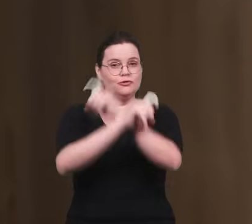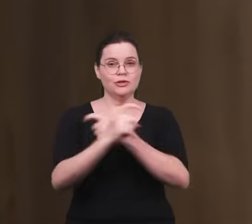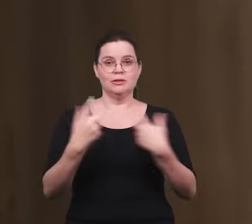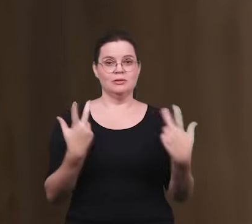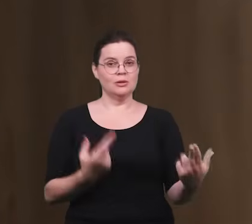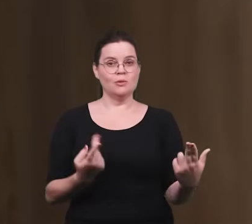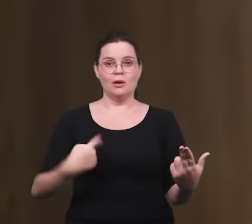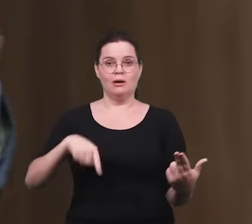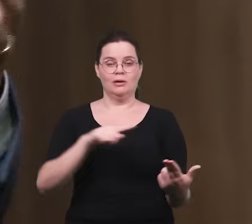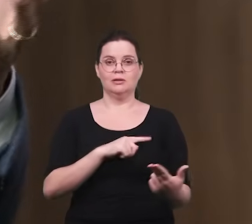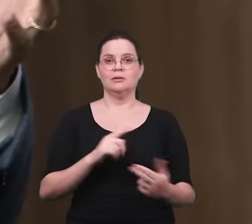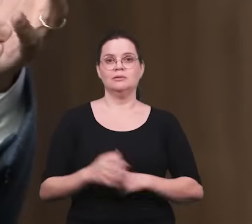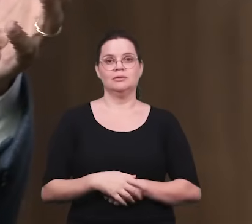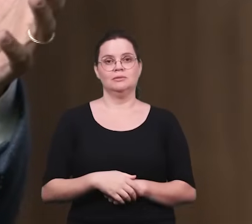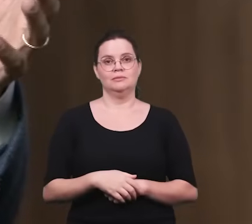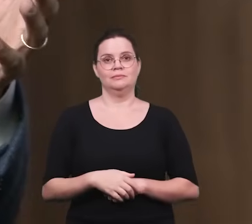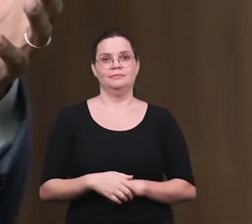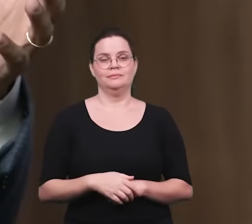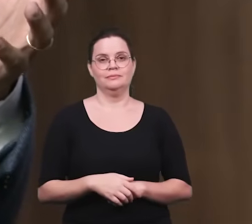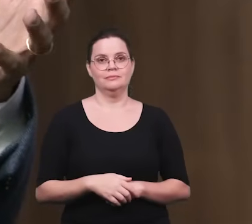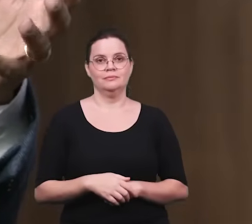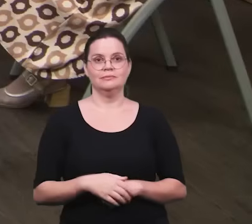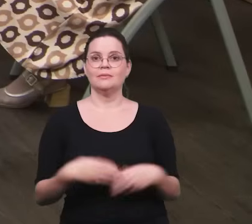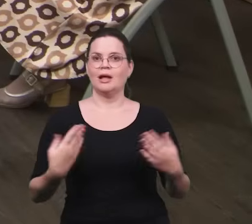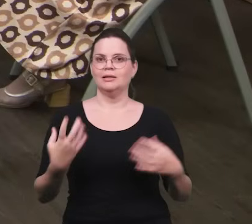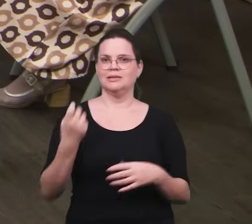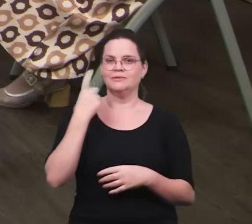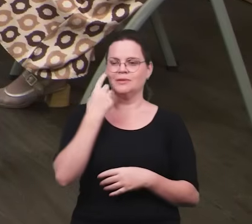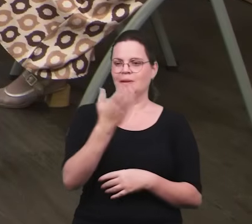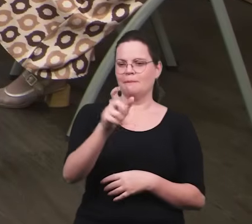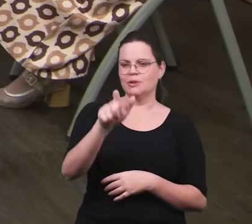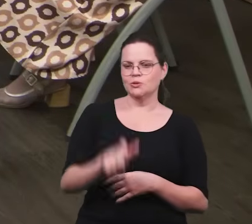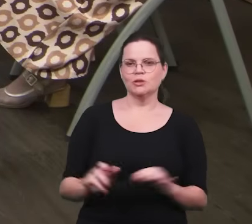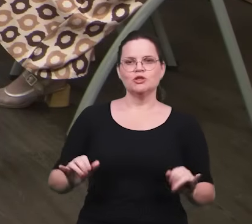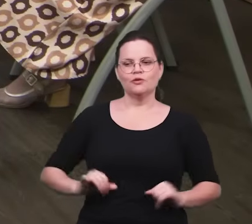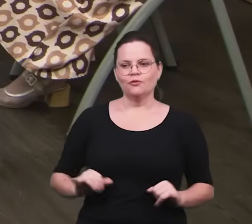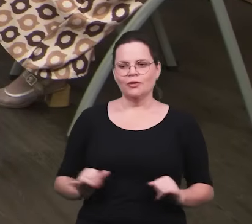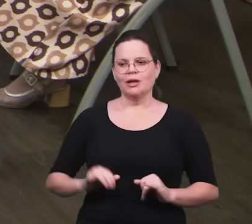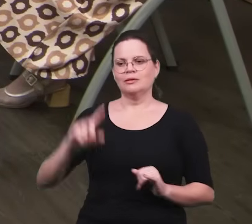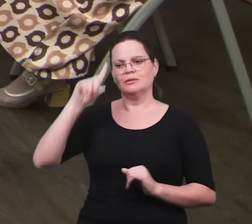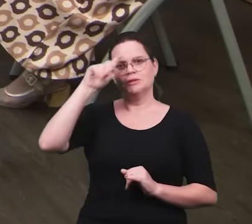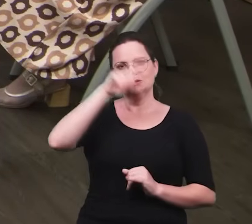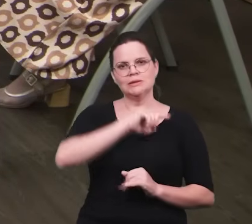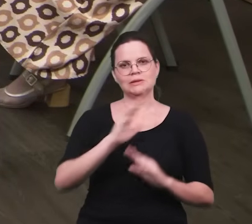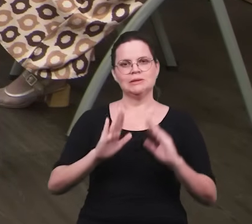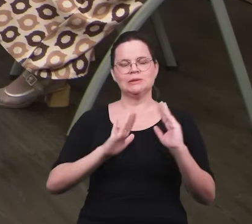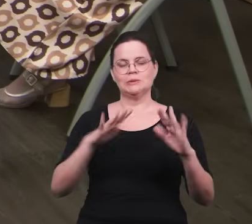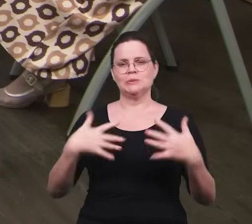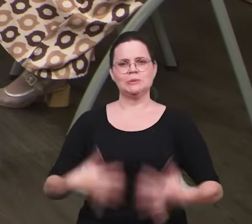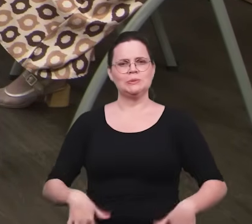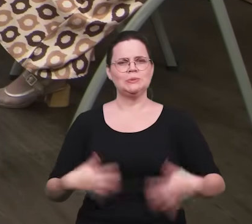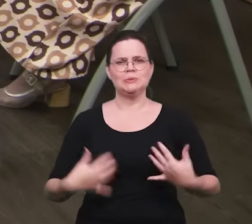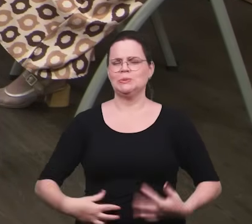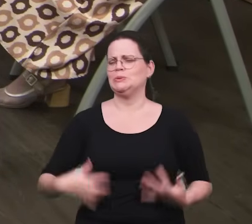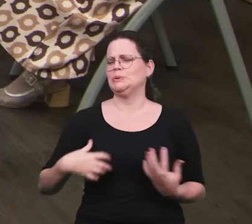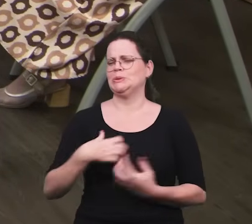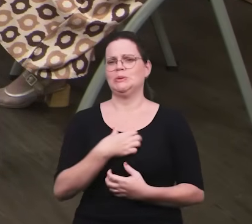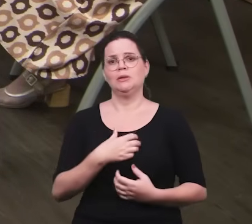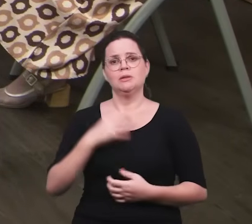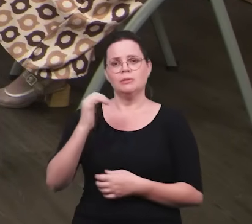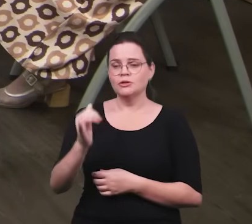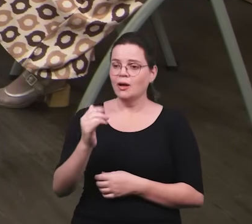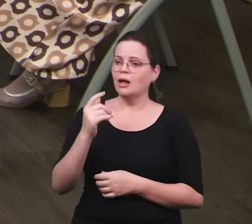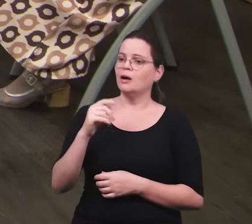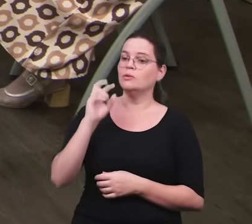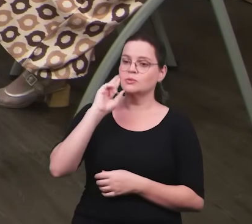dificuldades que nós. Aí você vai evangelizar uma pessoa que está sofrendo, que está passando por um momento de muita dor. Você pode falar, o